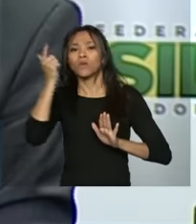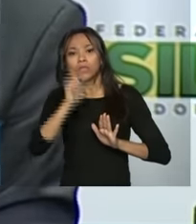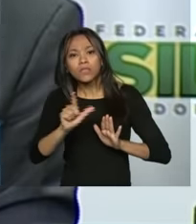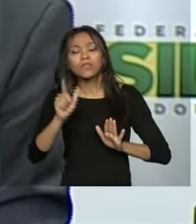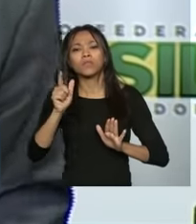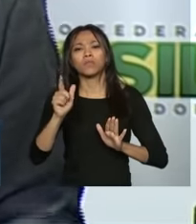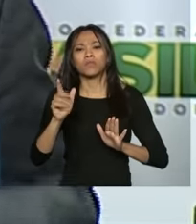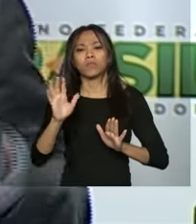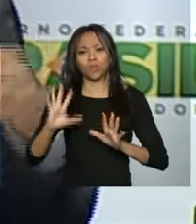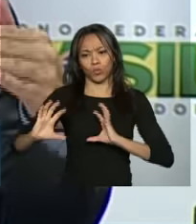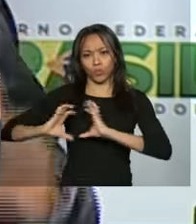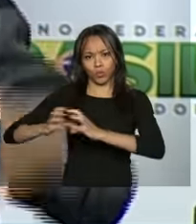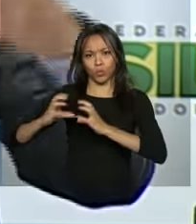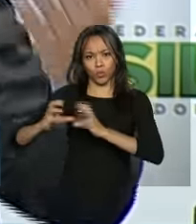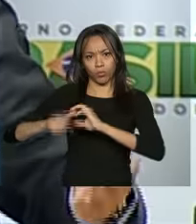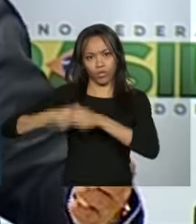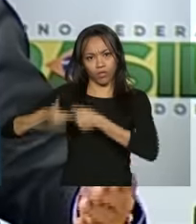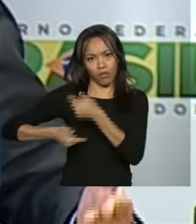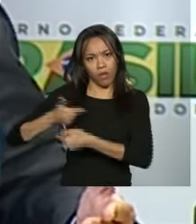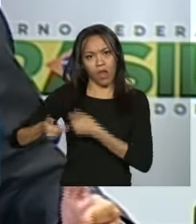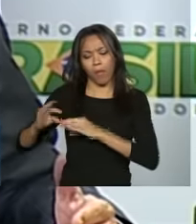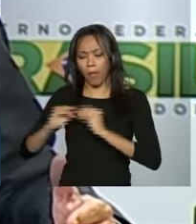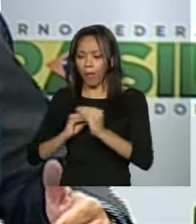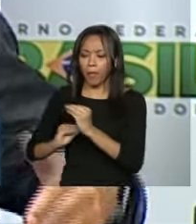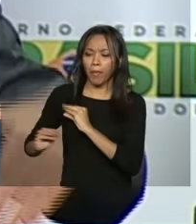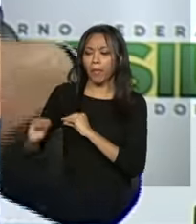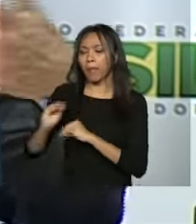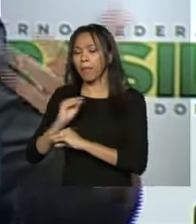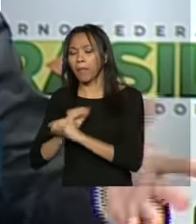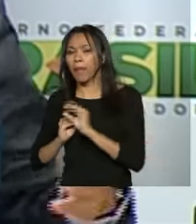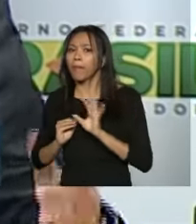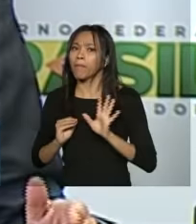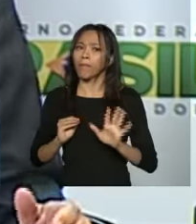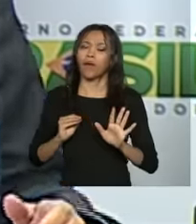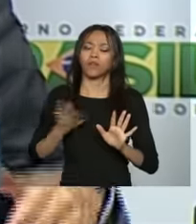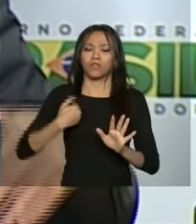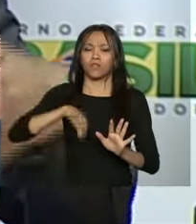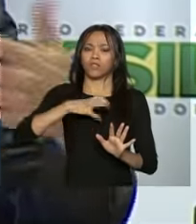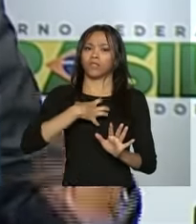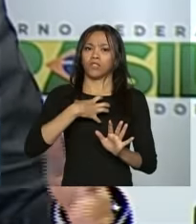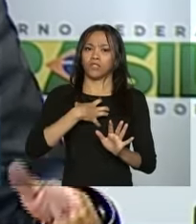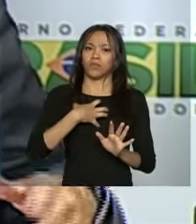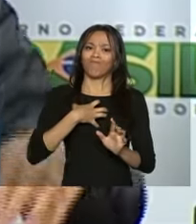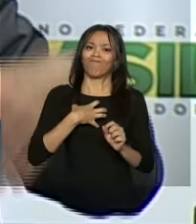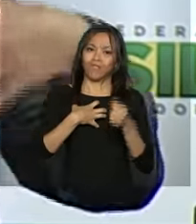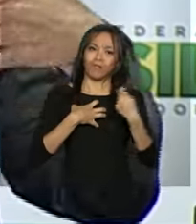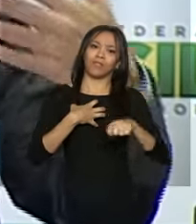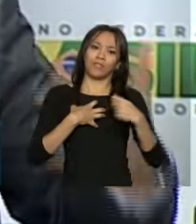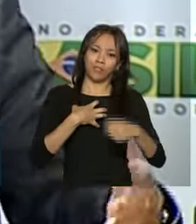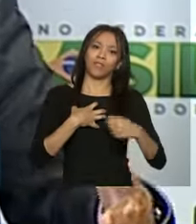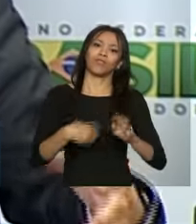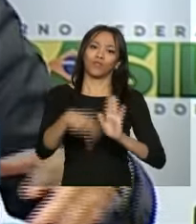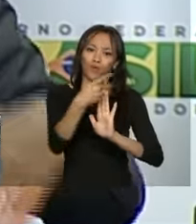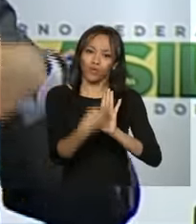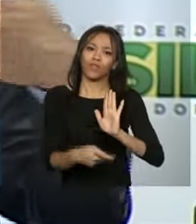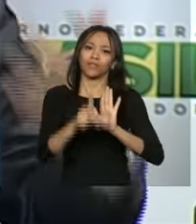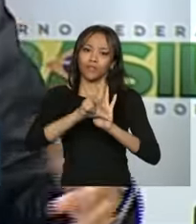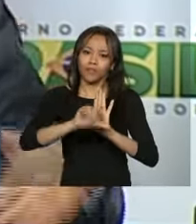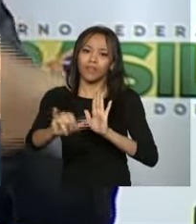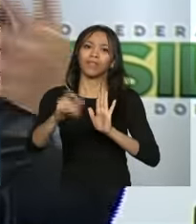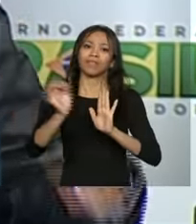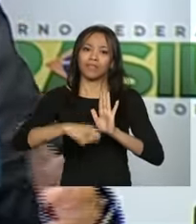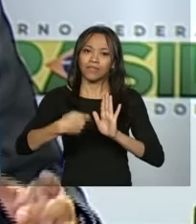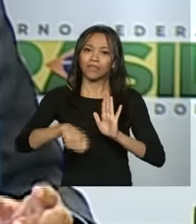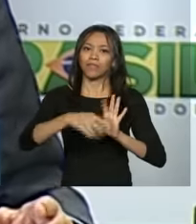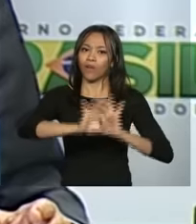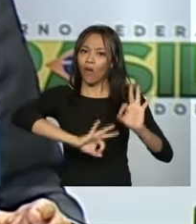ela no grupo de trabalho mas sentimos a necessidade na medida em que vai ser necessário um projeto legislativo que vai precisar desenvolver uma